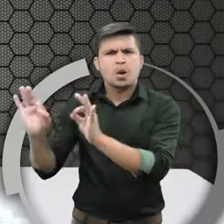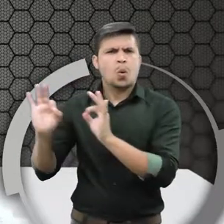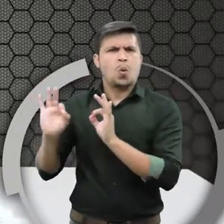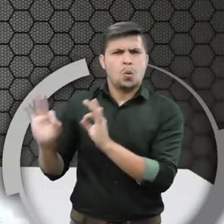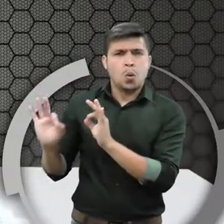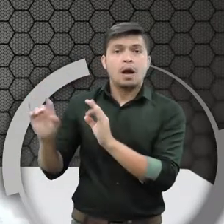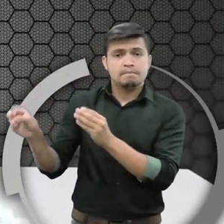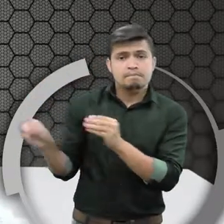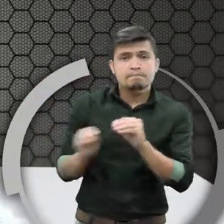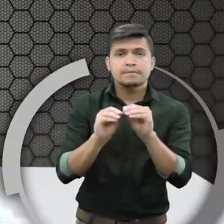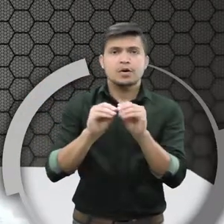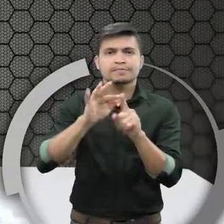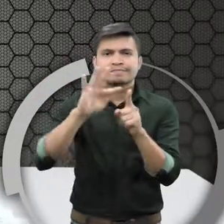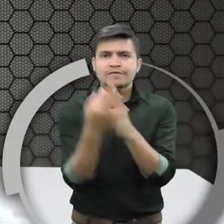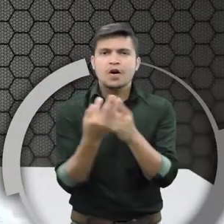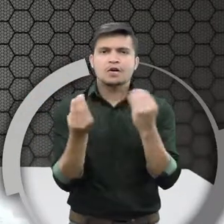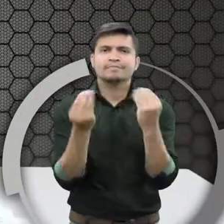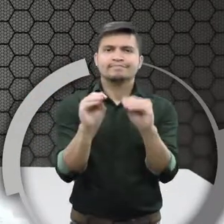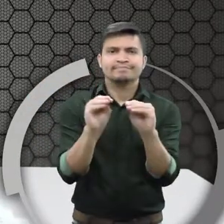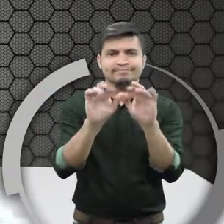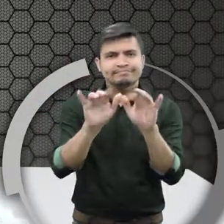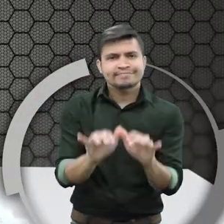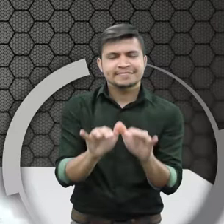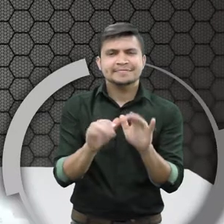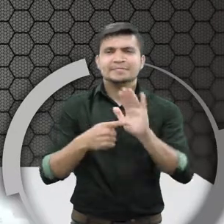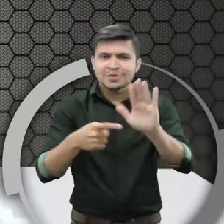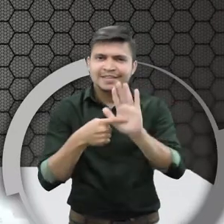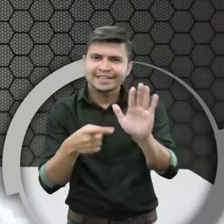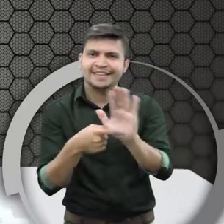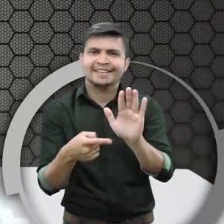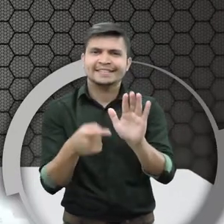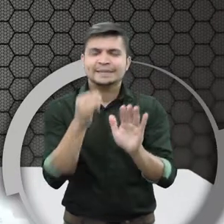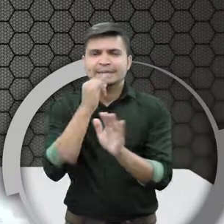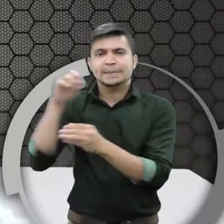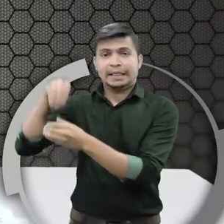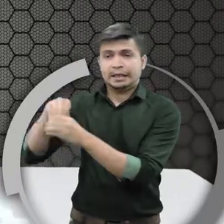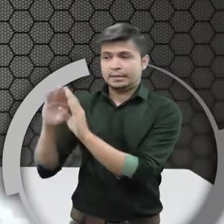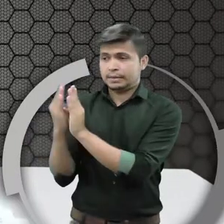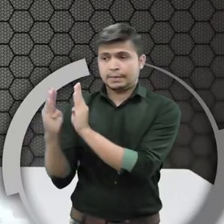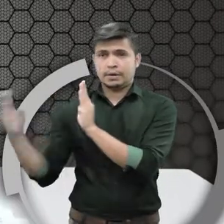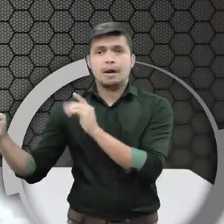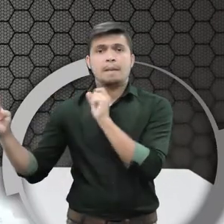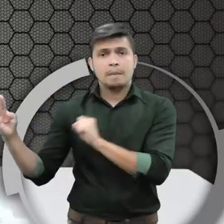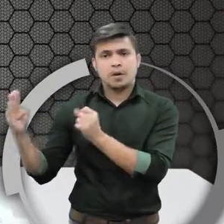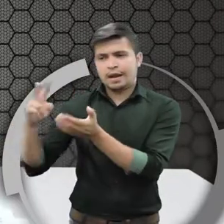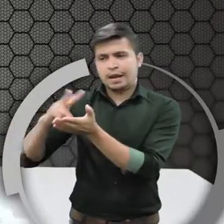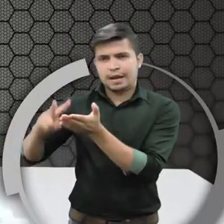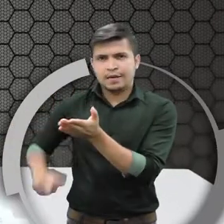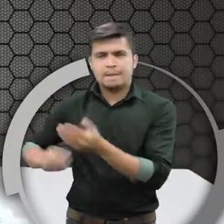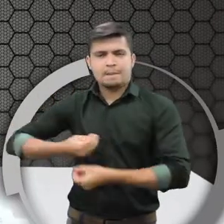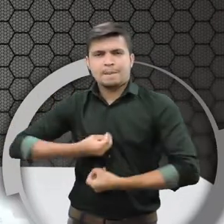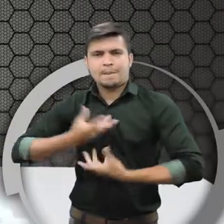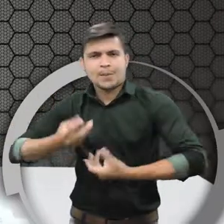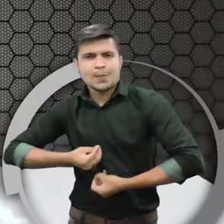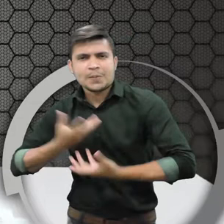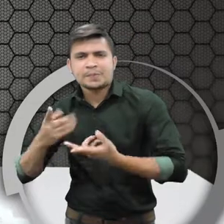atraído os alunos? Até porque tudo pode acontecer lá, né? A gente pode organizar um sarau, a gente pode fazer leitura de poesias, a